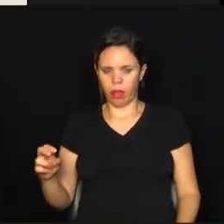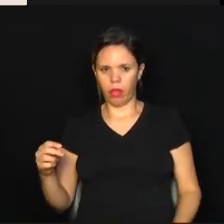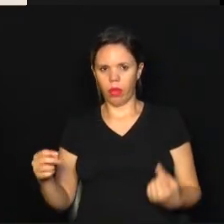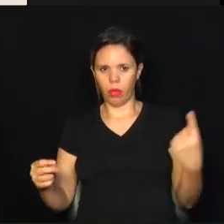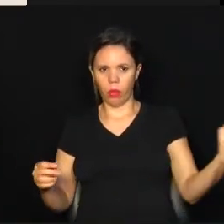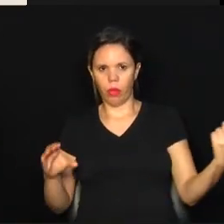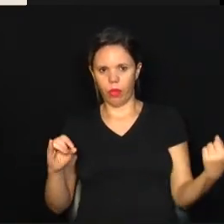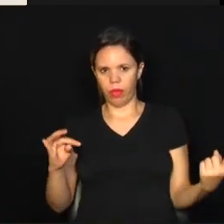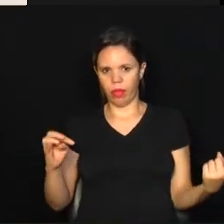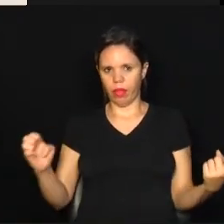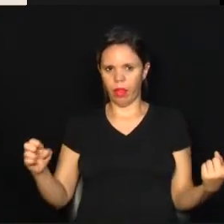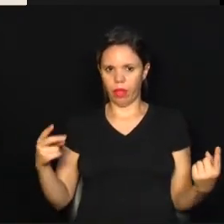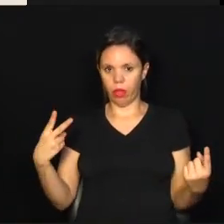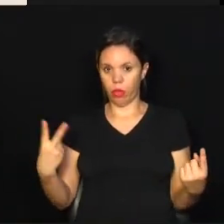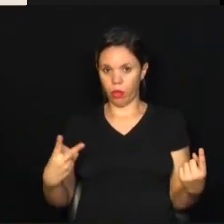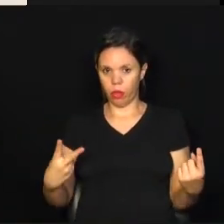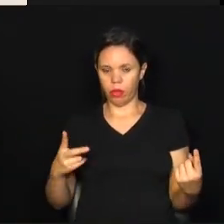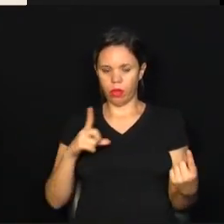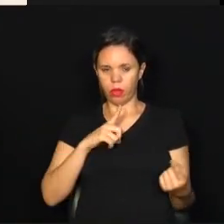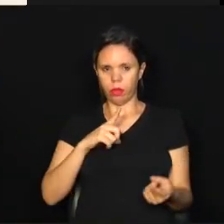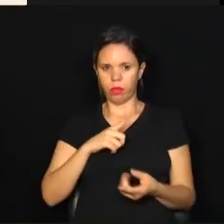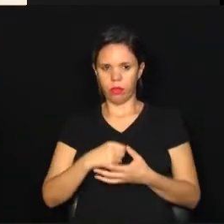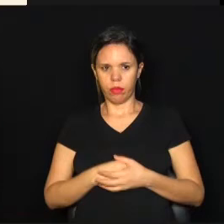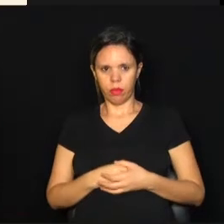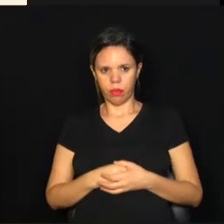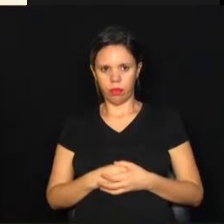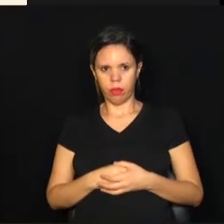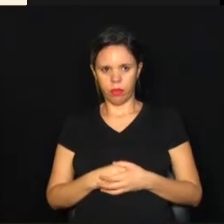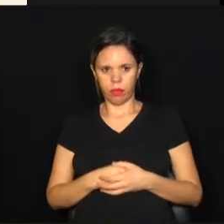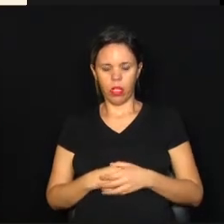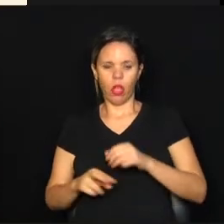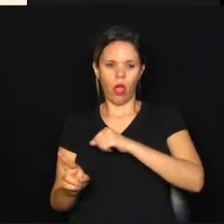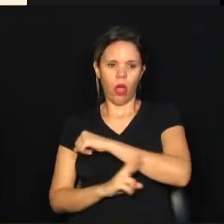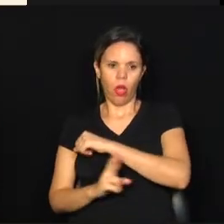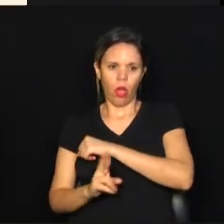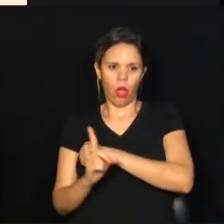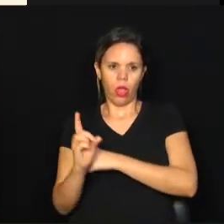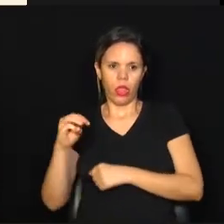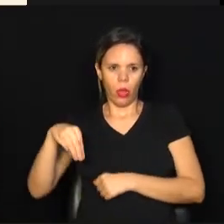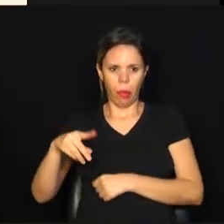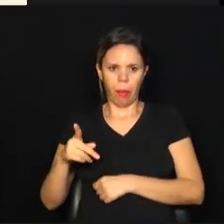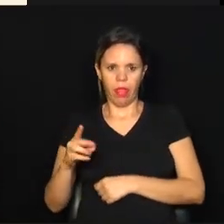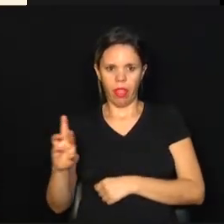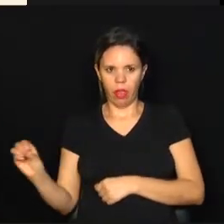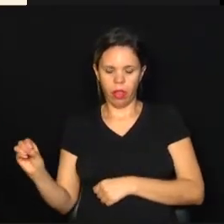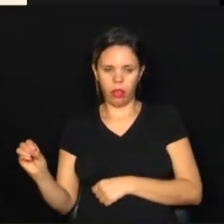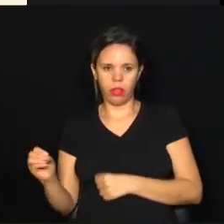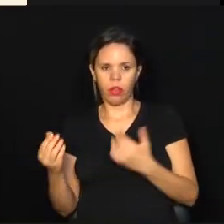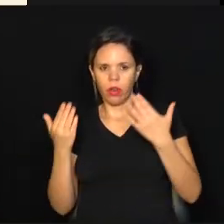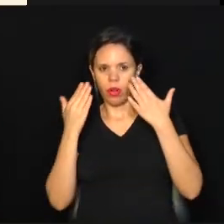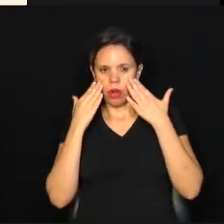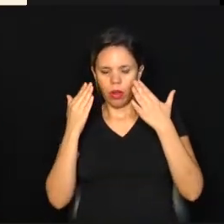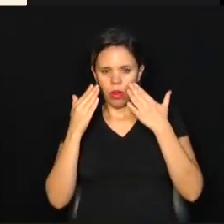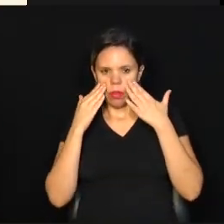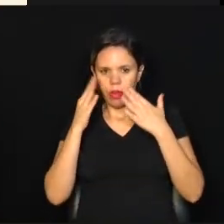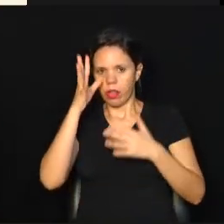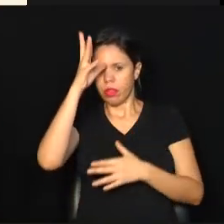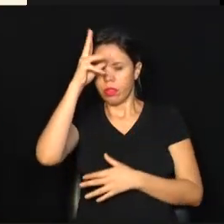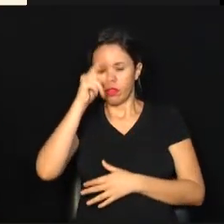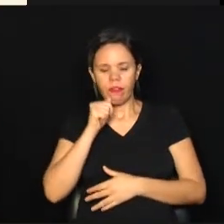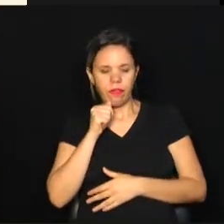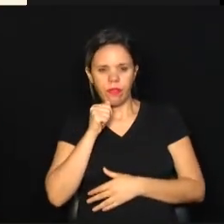2. Um ali na altura da rodovia Dom Pedro, ali na frente do Frango Assado, perto do CTI, que é Centro